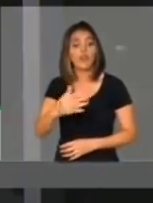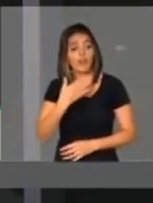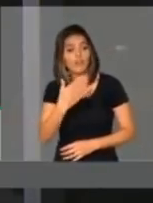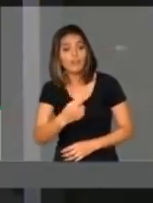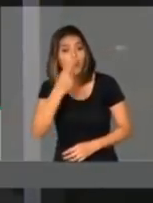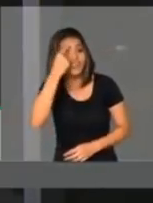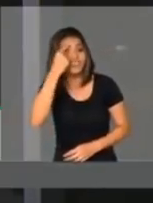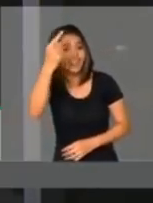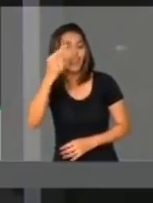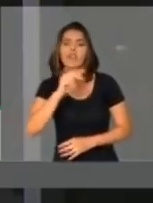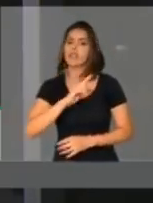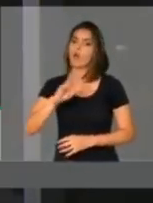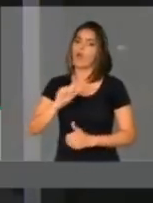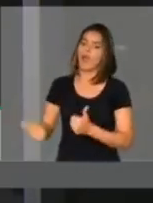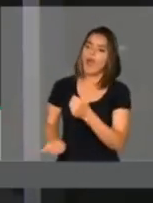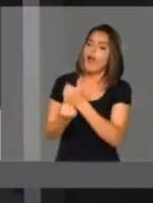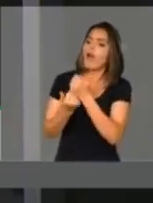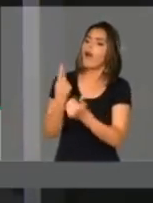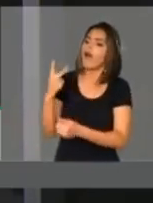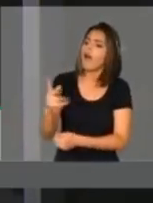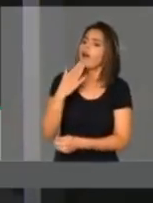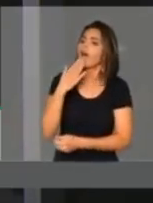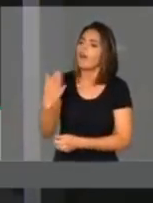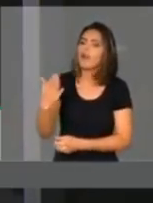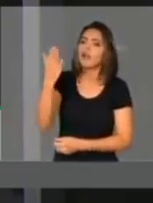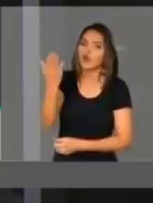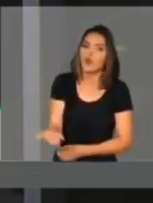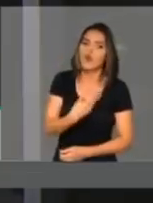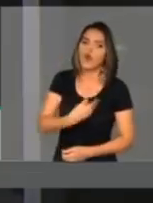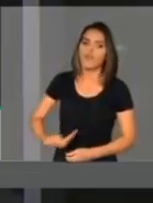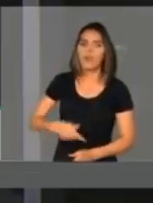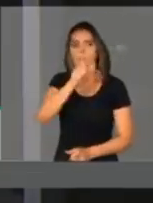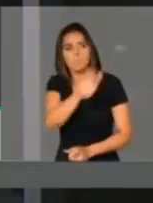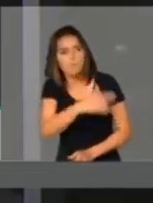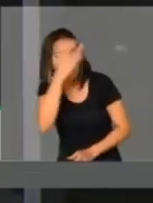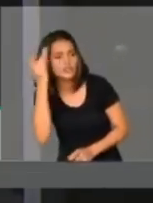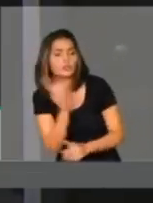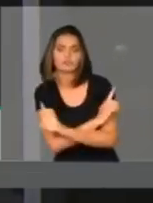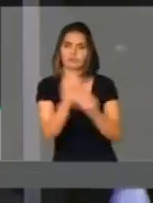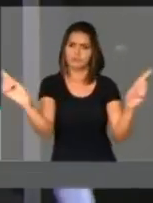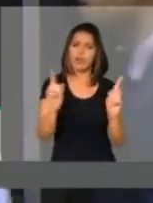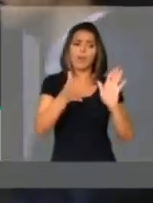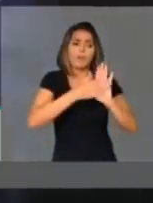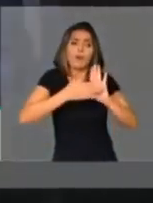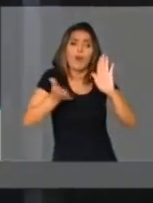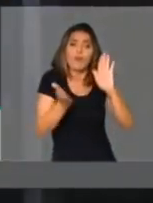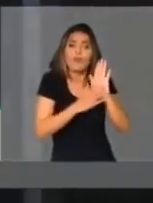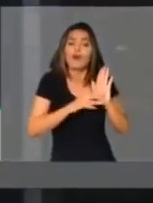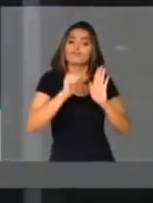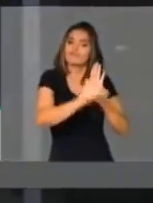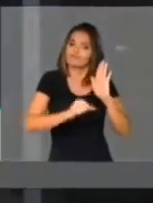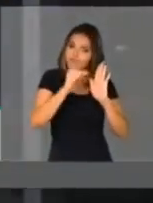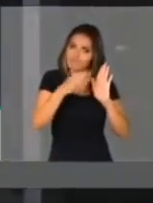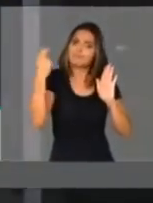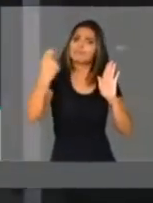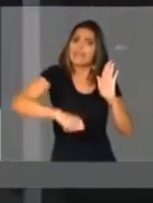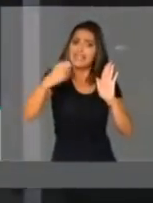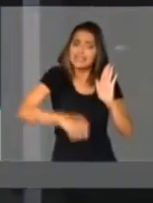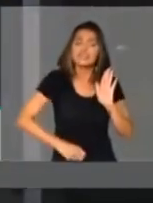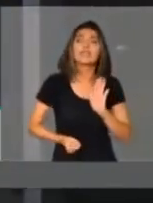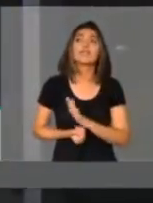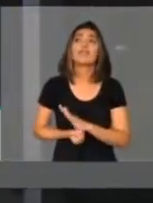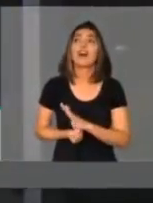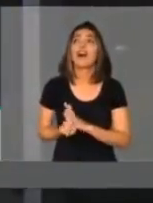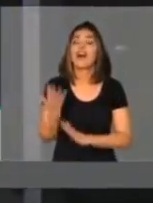não ao governo, não à pessoa, mas à ideia, à proposta. Nós precisamos fazer. Já cansei de repetir que os